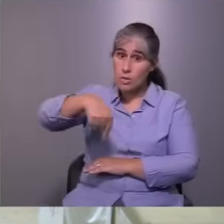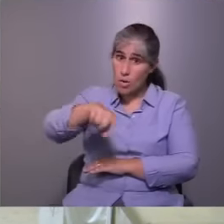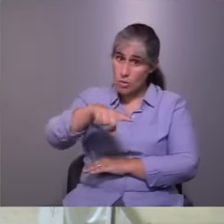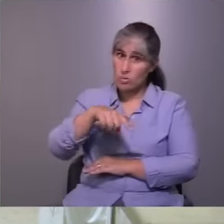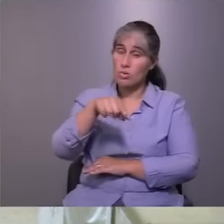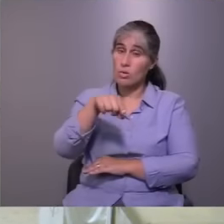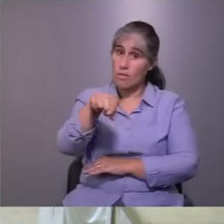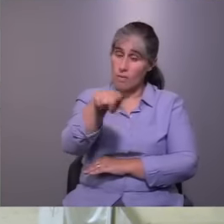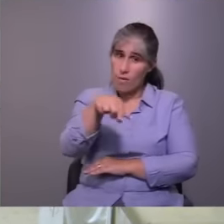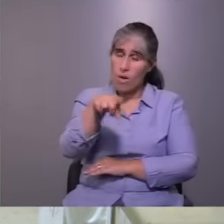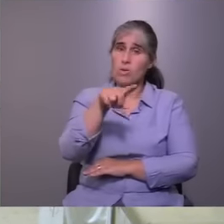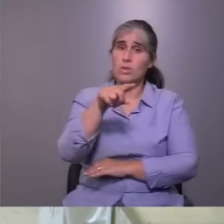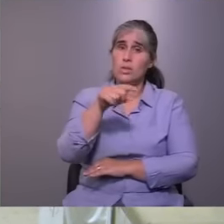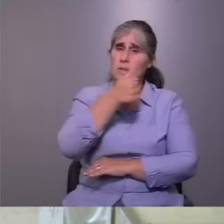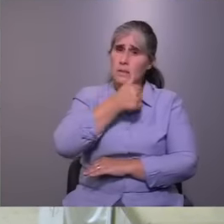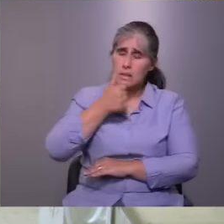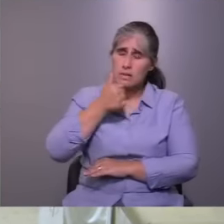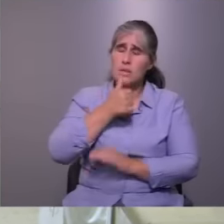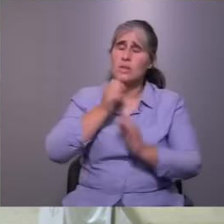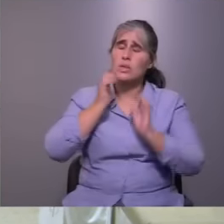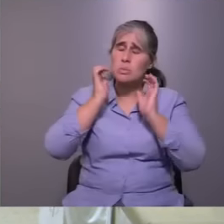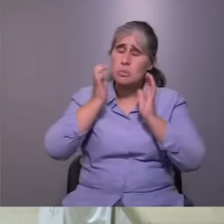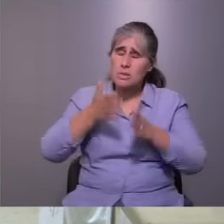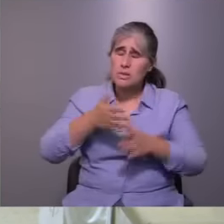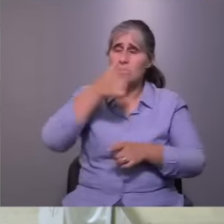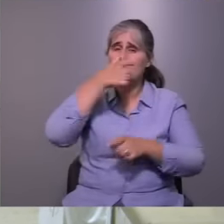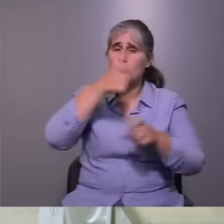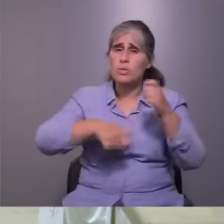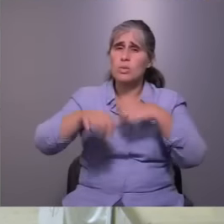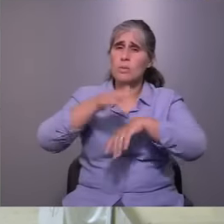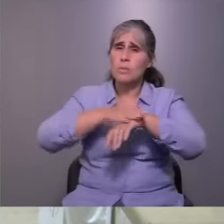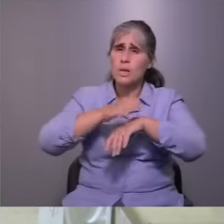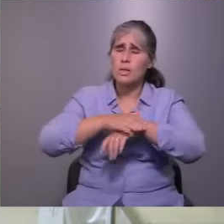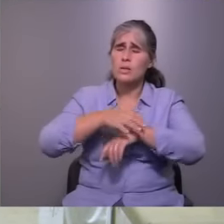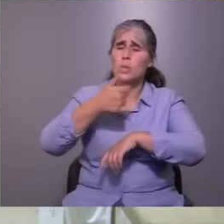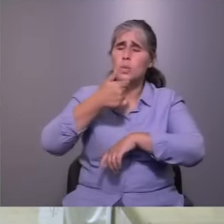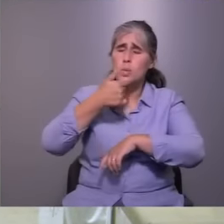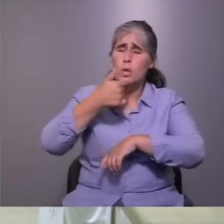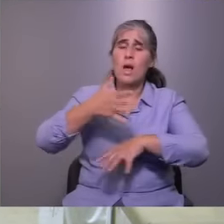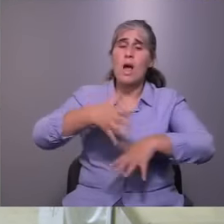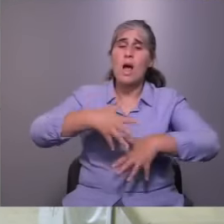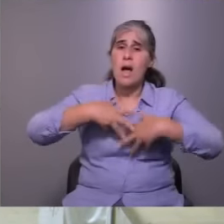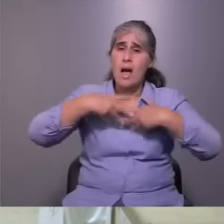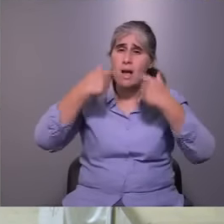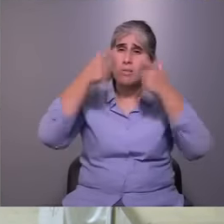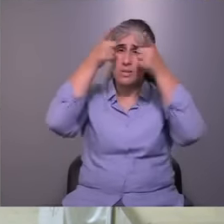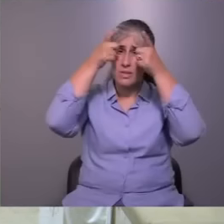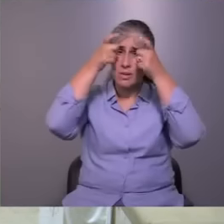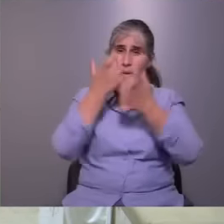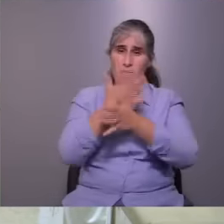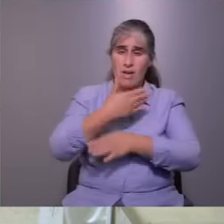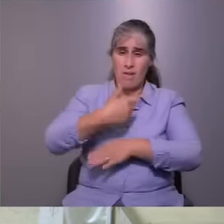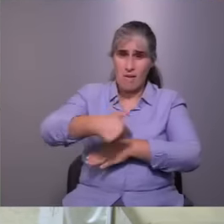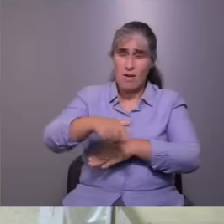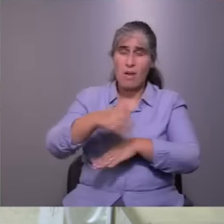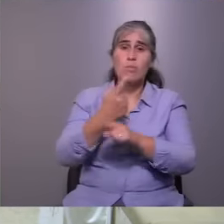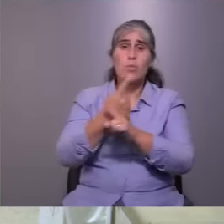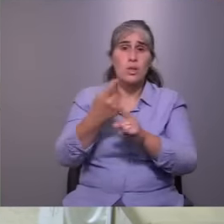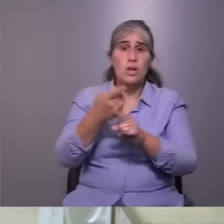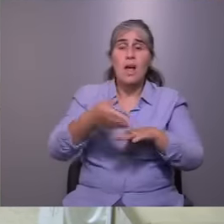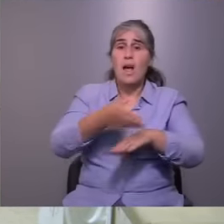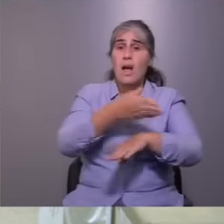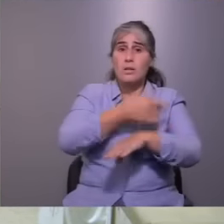palavras. É a Virgem Mãe que aqui nos pede: fazei sacrifícios pelos pecadores, vão muitas